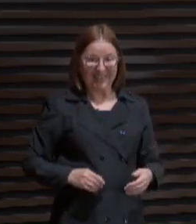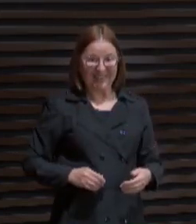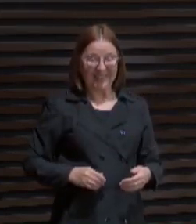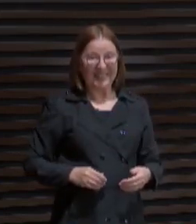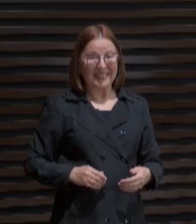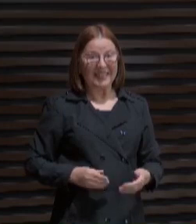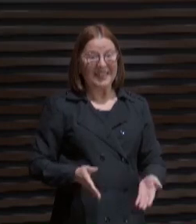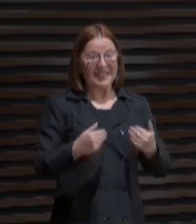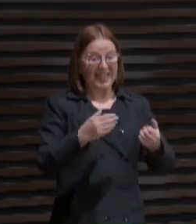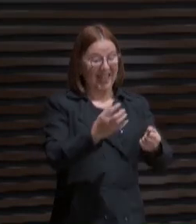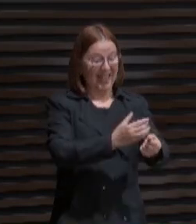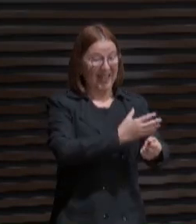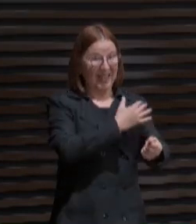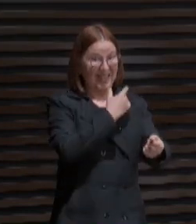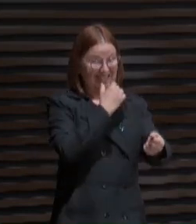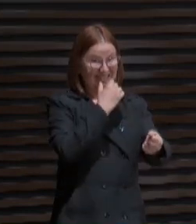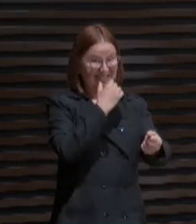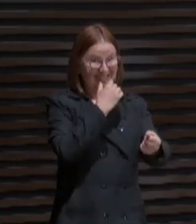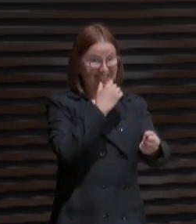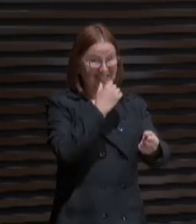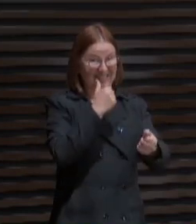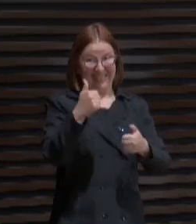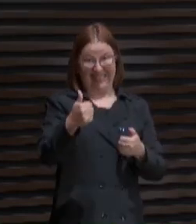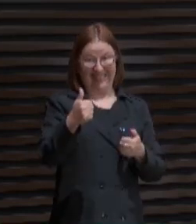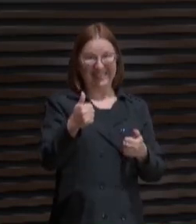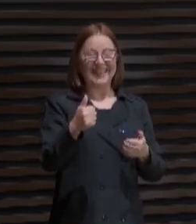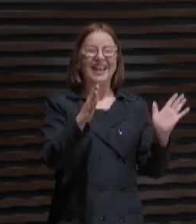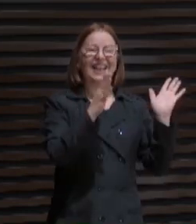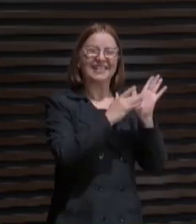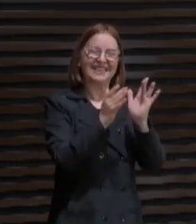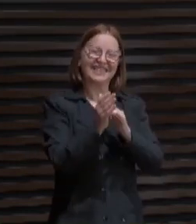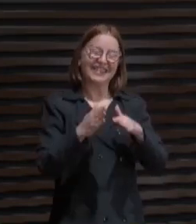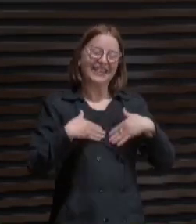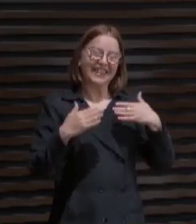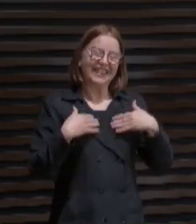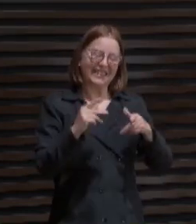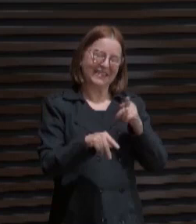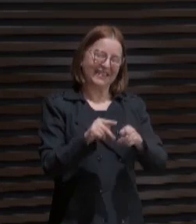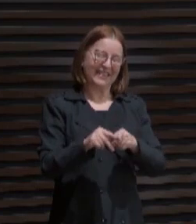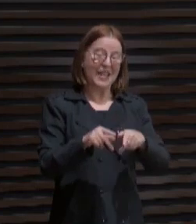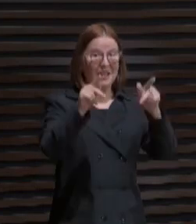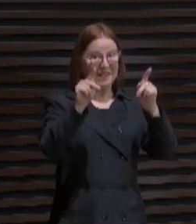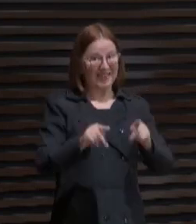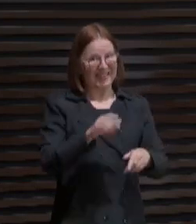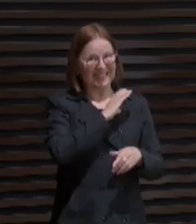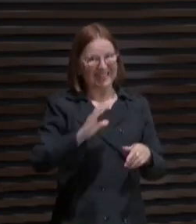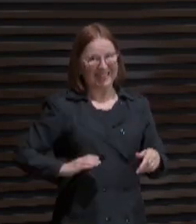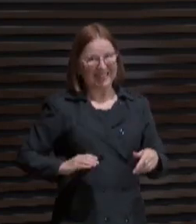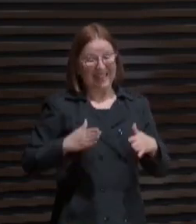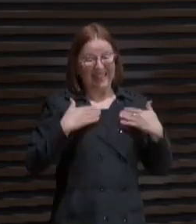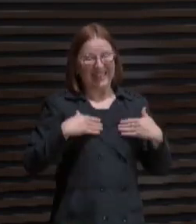danoso. Jesus, a alegria dos homens. A presença de Cristo é alegria,